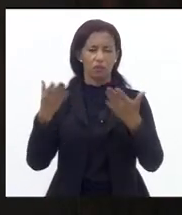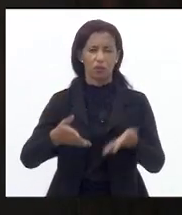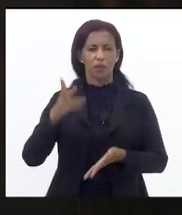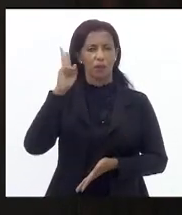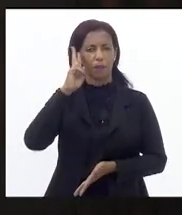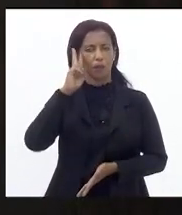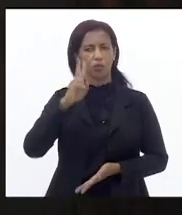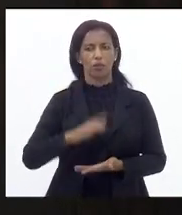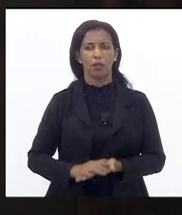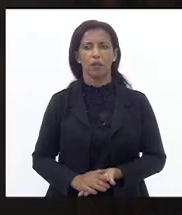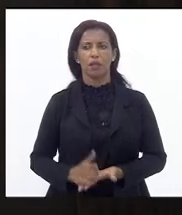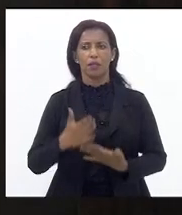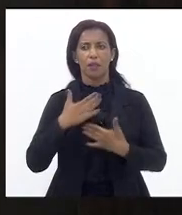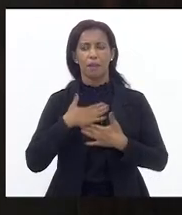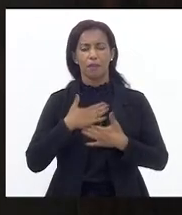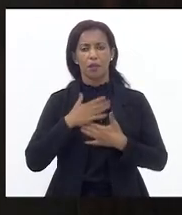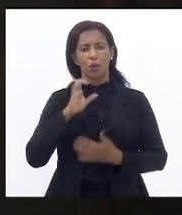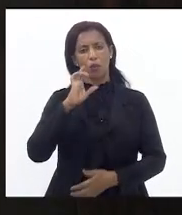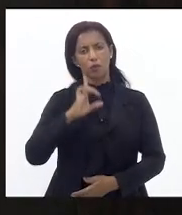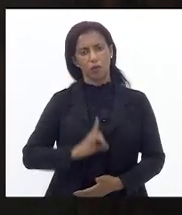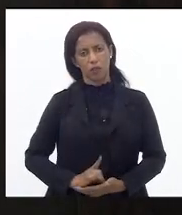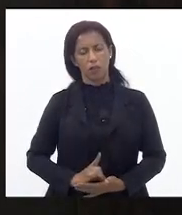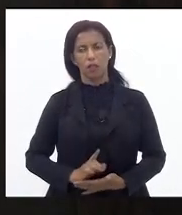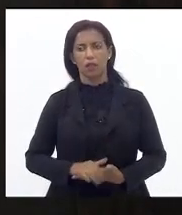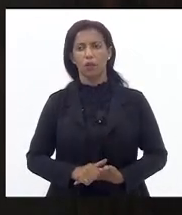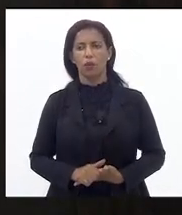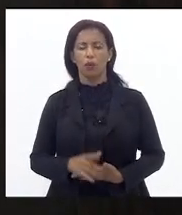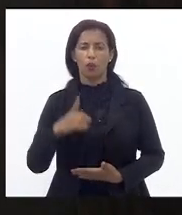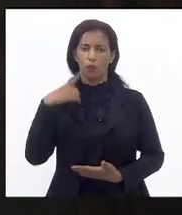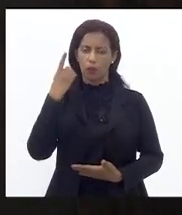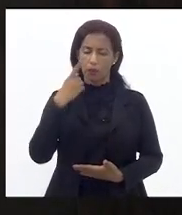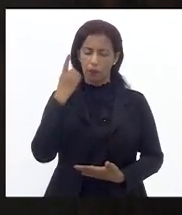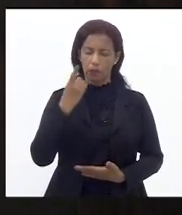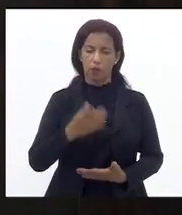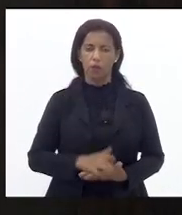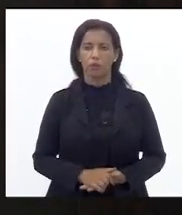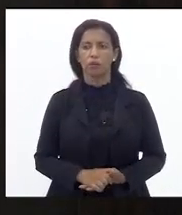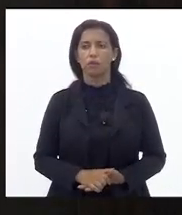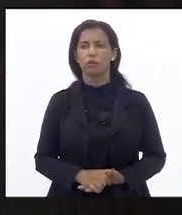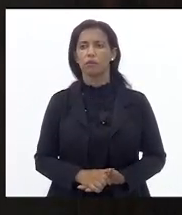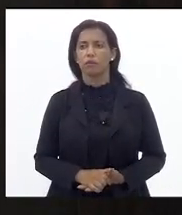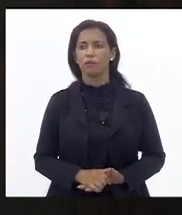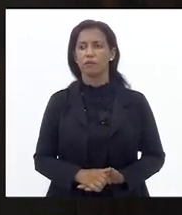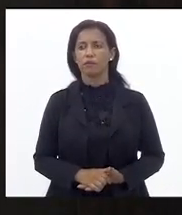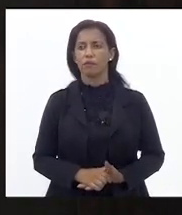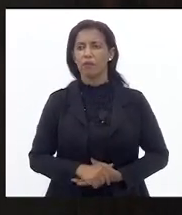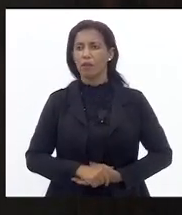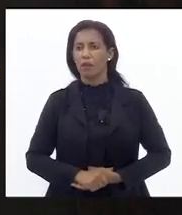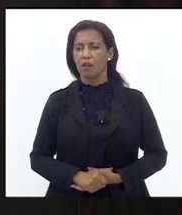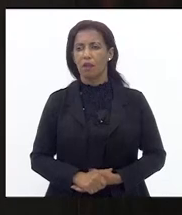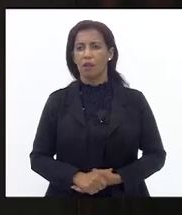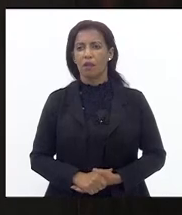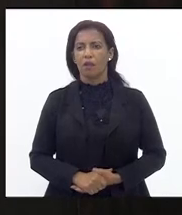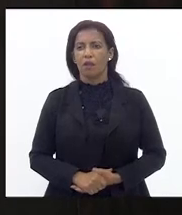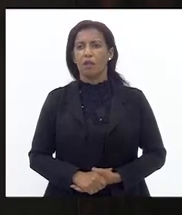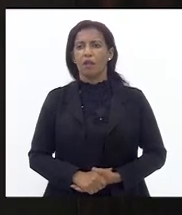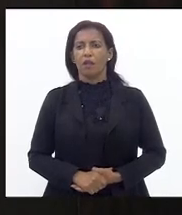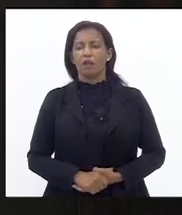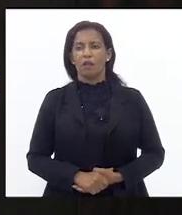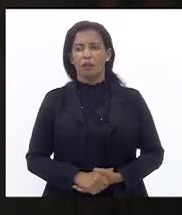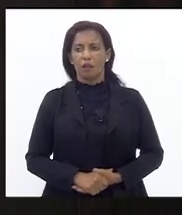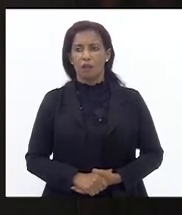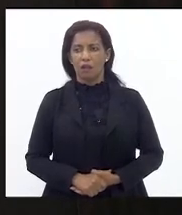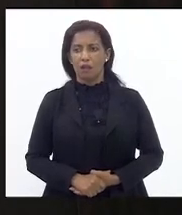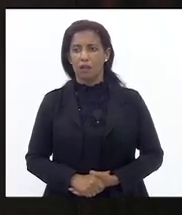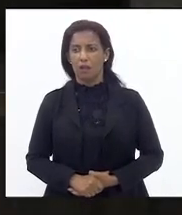e a mim como cidadão como deputado mas como o um Apaixonado pelo Rio de Janeiro nós temos